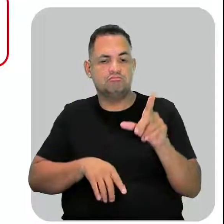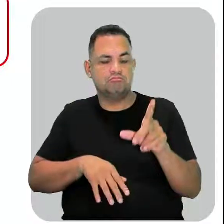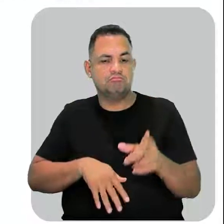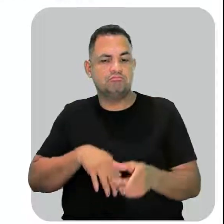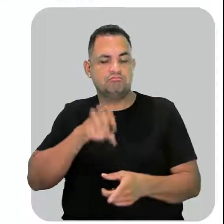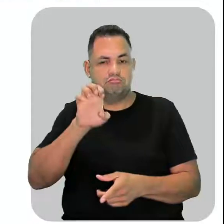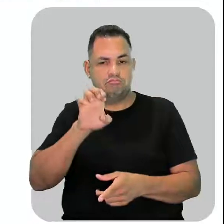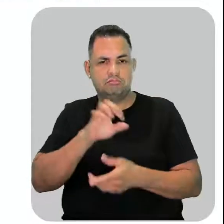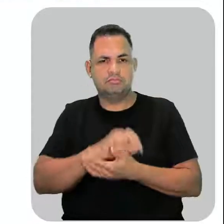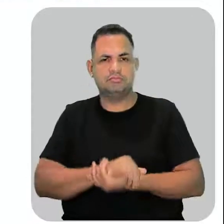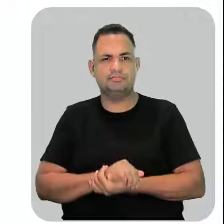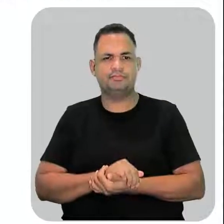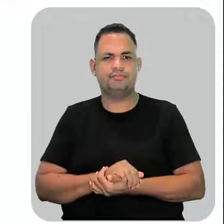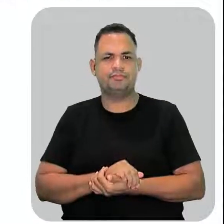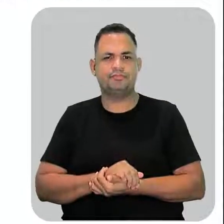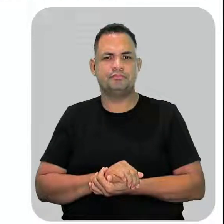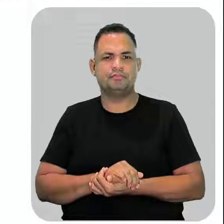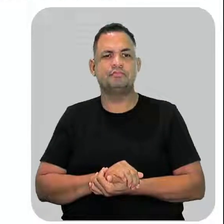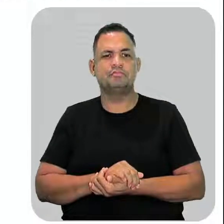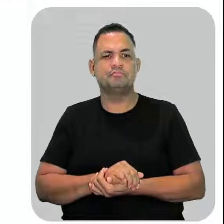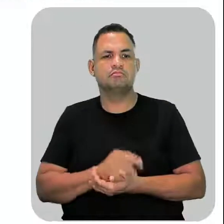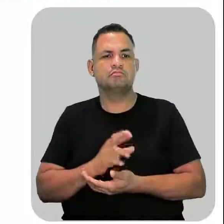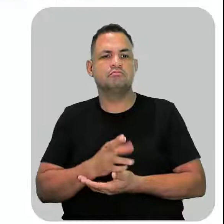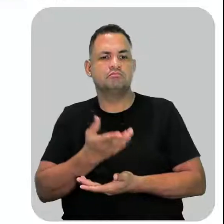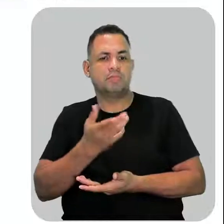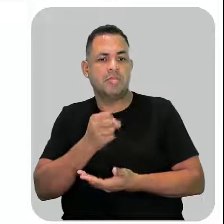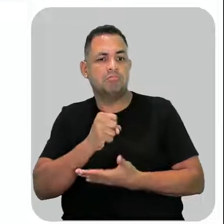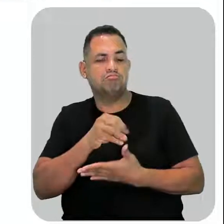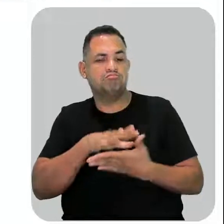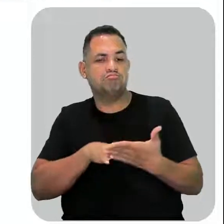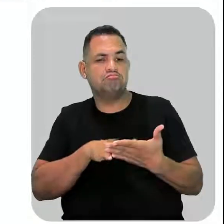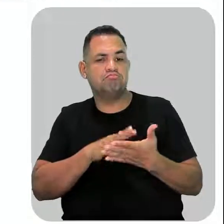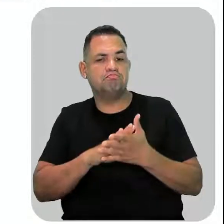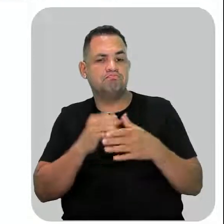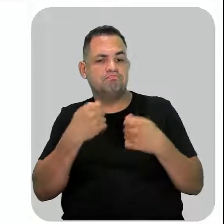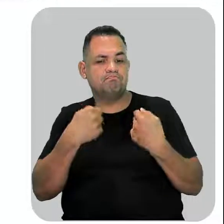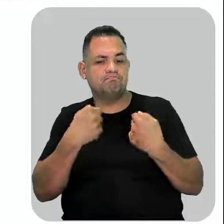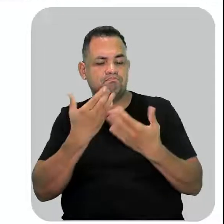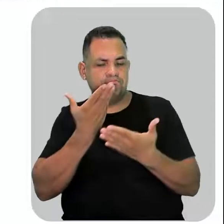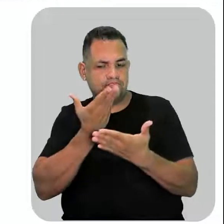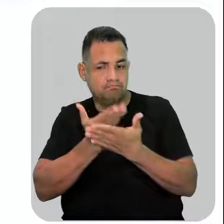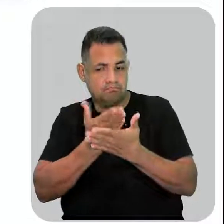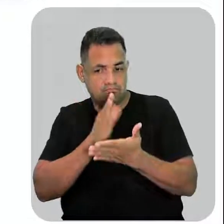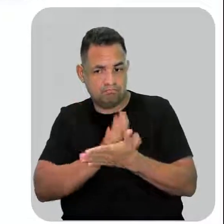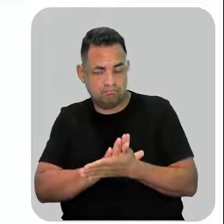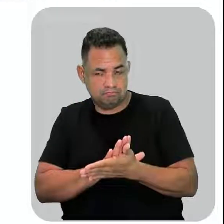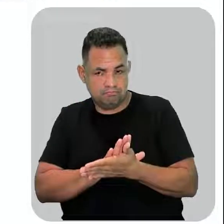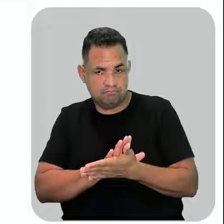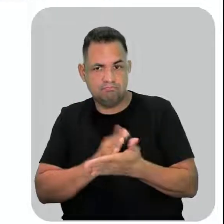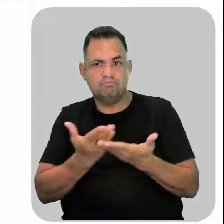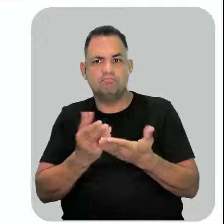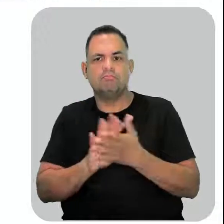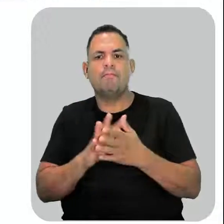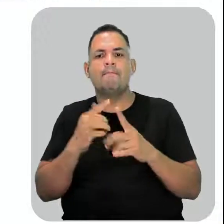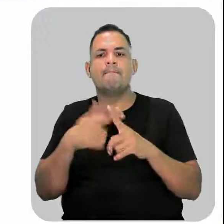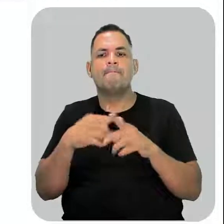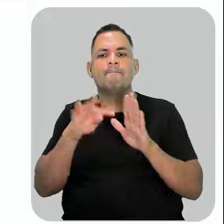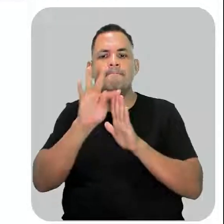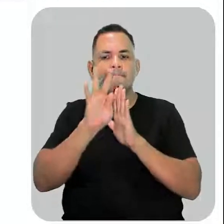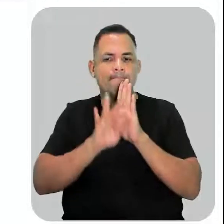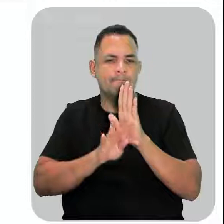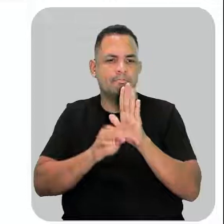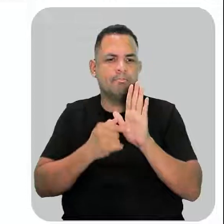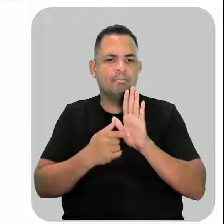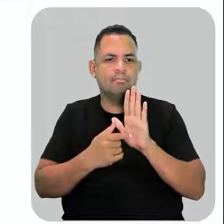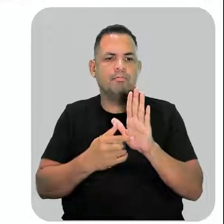letra E. Essa é uma questão que precisa de interpretação, pois o